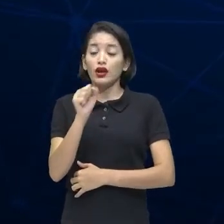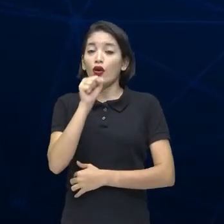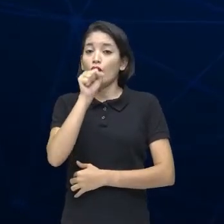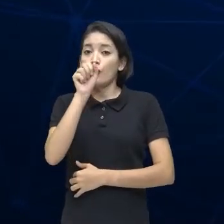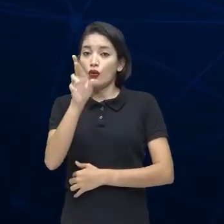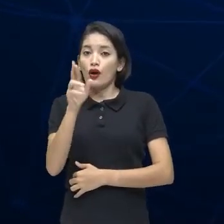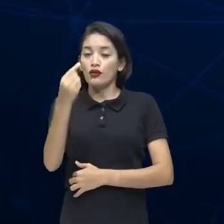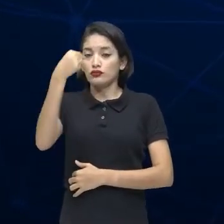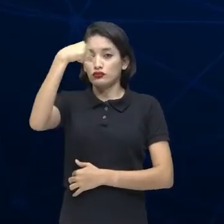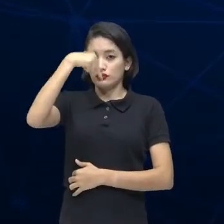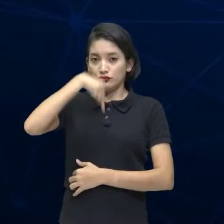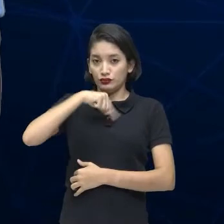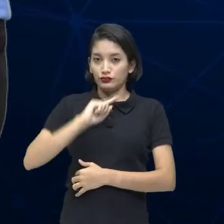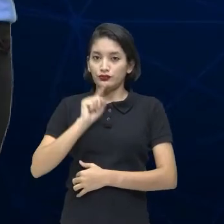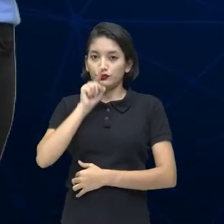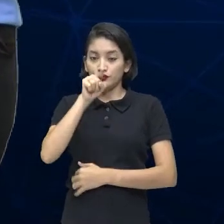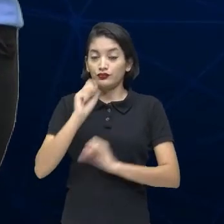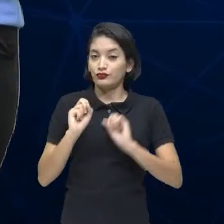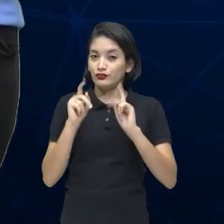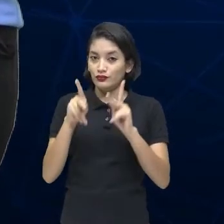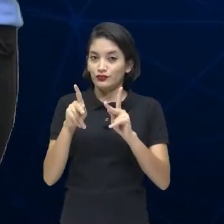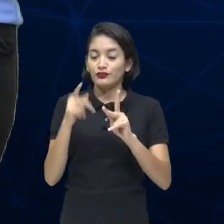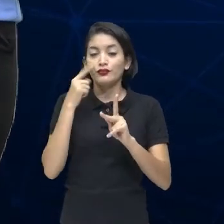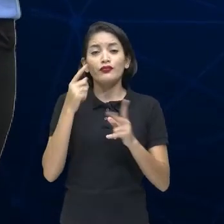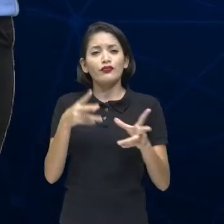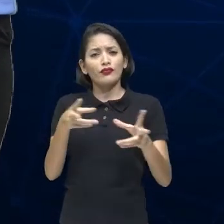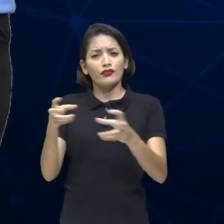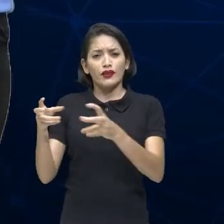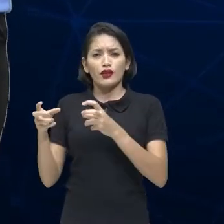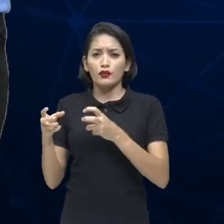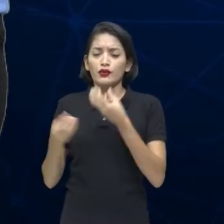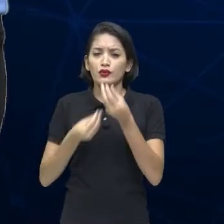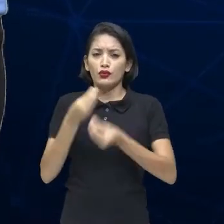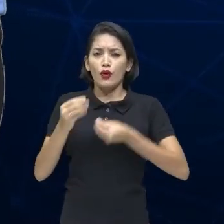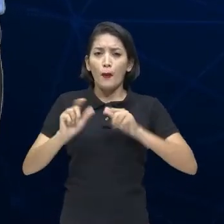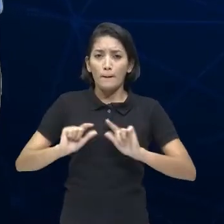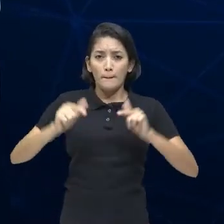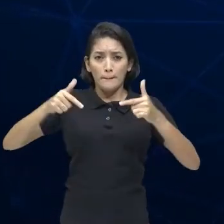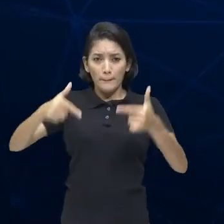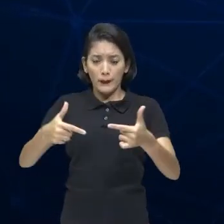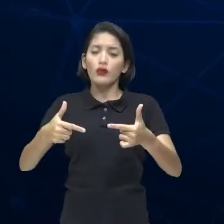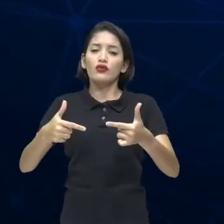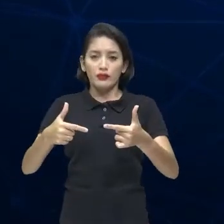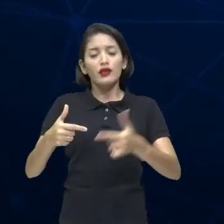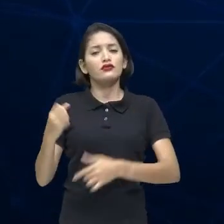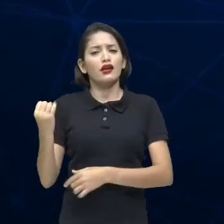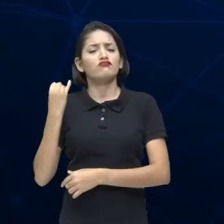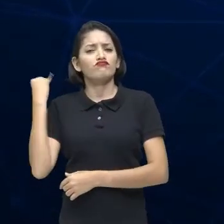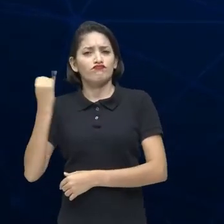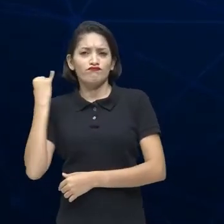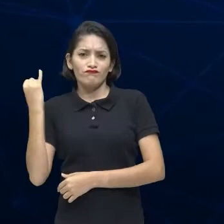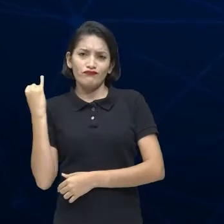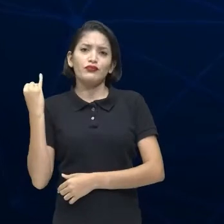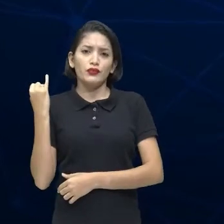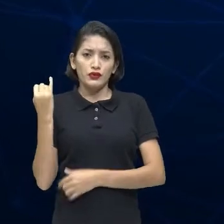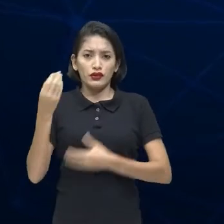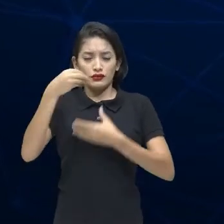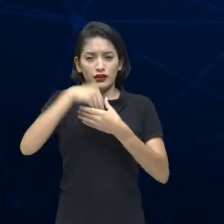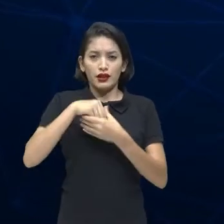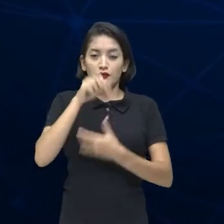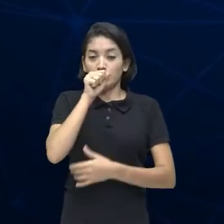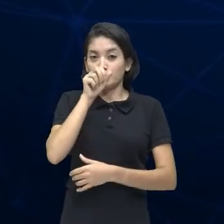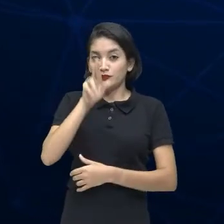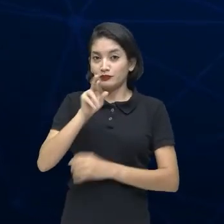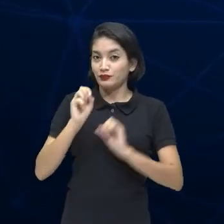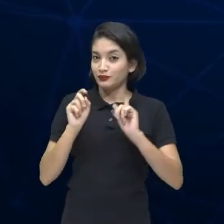entra pelos pulmões, tá bom? Então aqui a gente observa a ação desses músculos que são muito importantes no nosso sistema